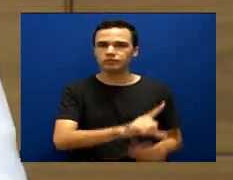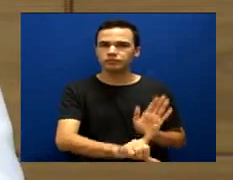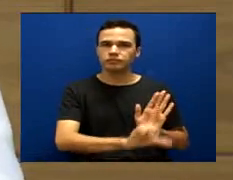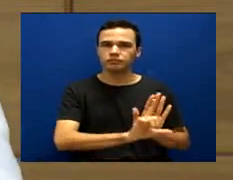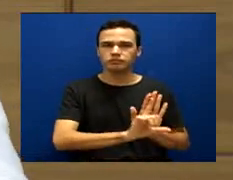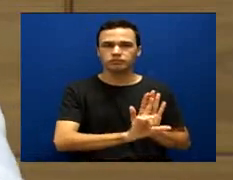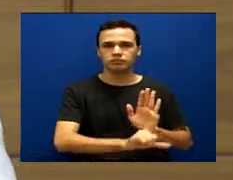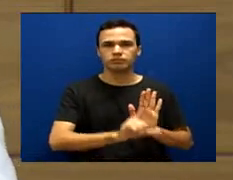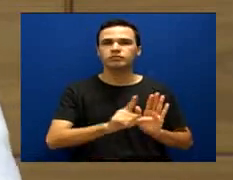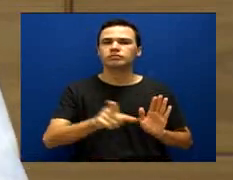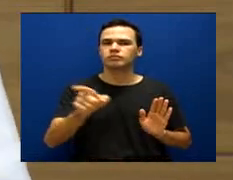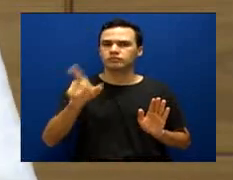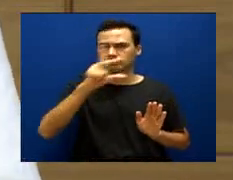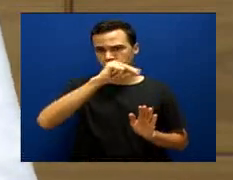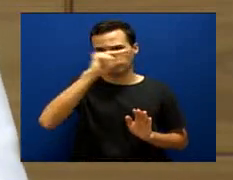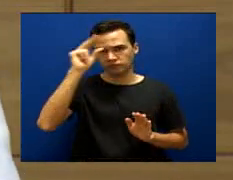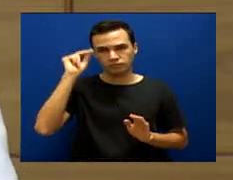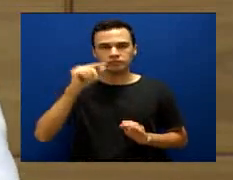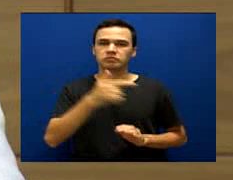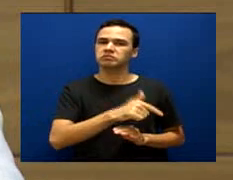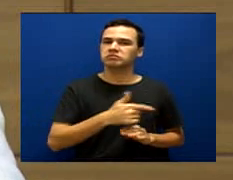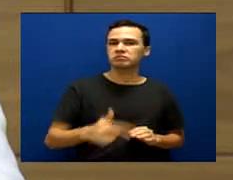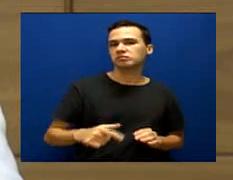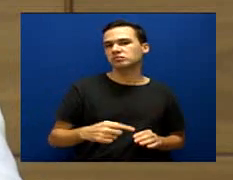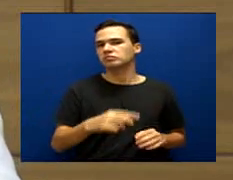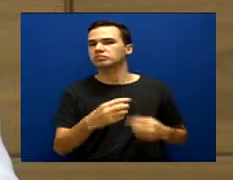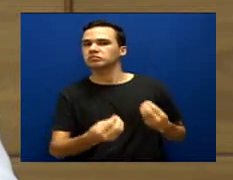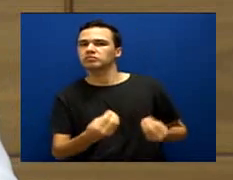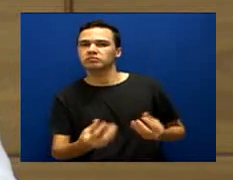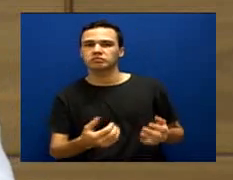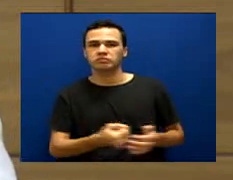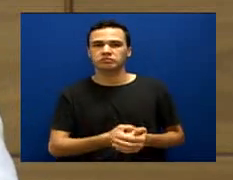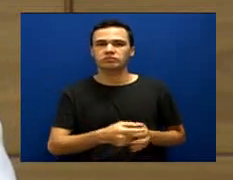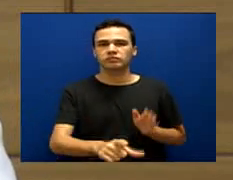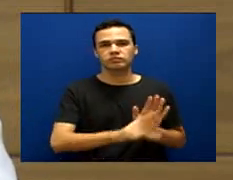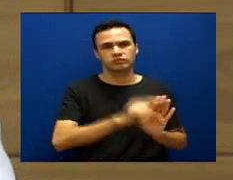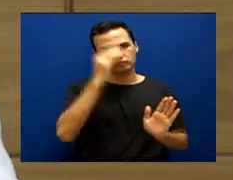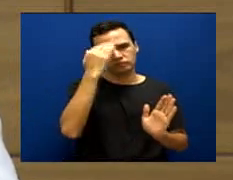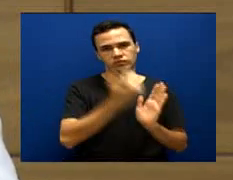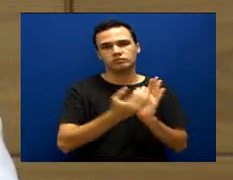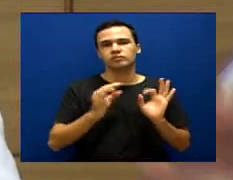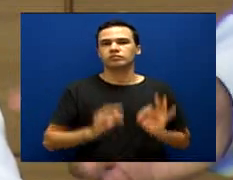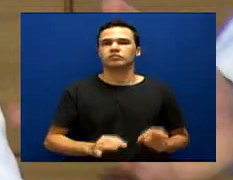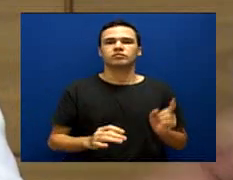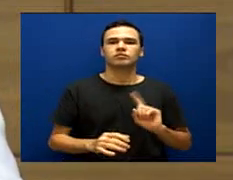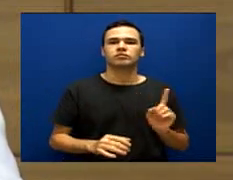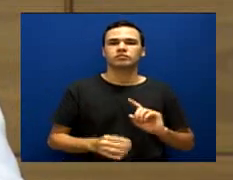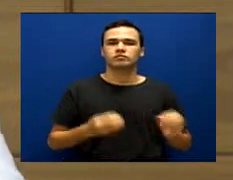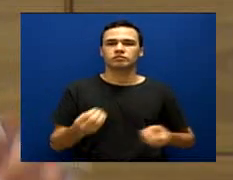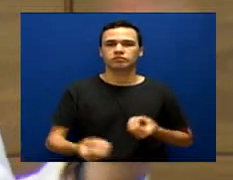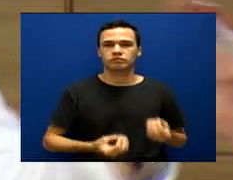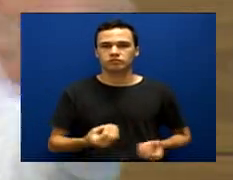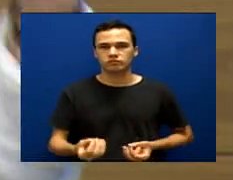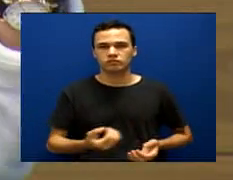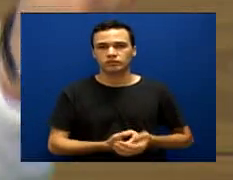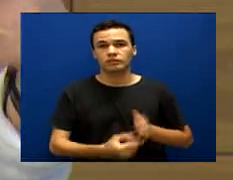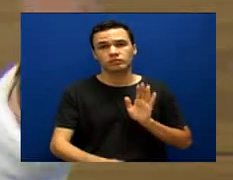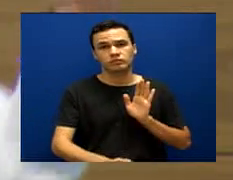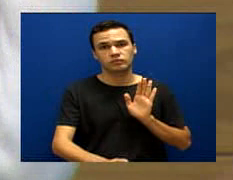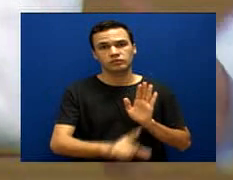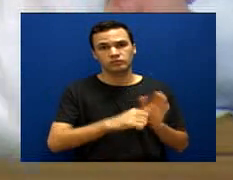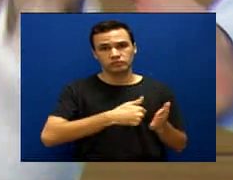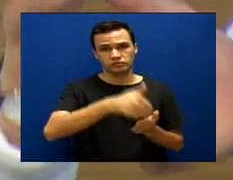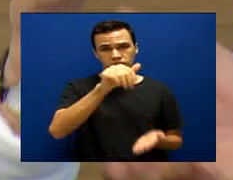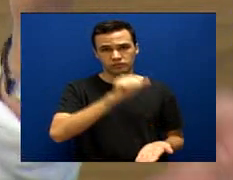legislação tem poder executivo ou não tem para fazer o cumprimento das legislações? A multa não acaba